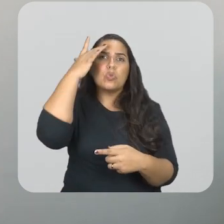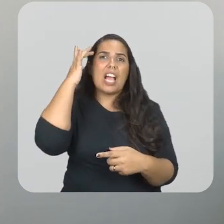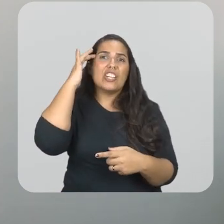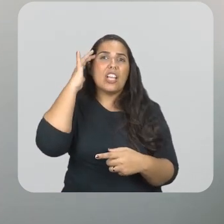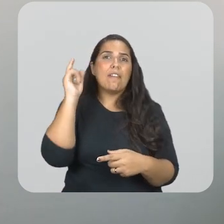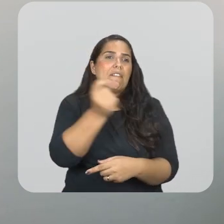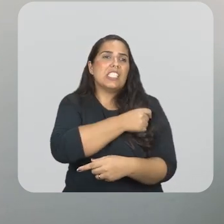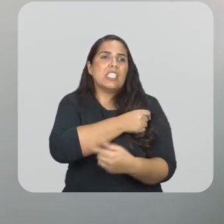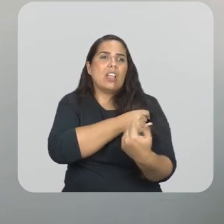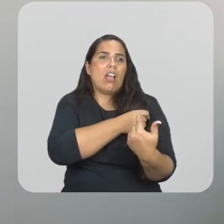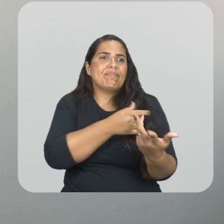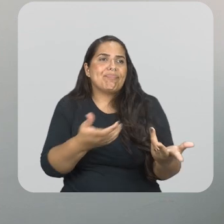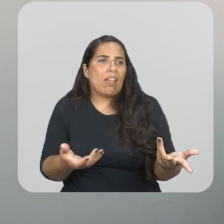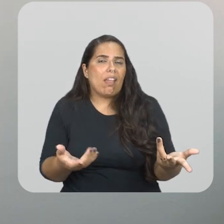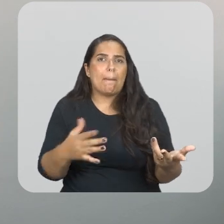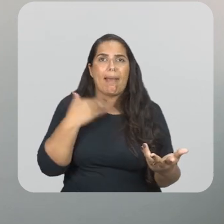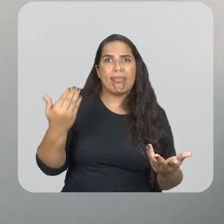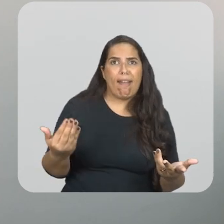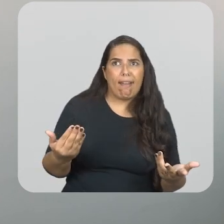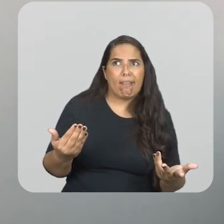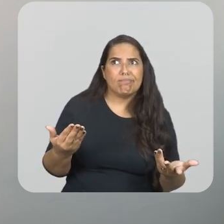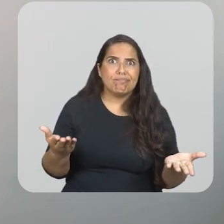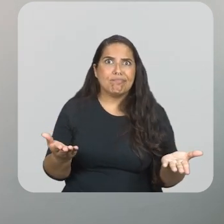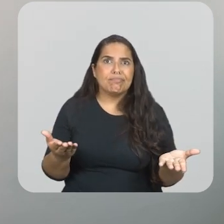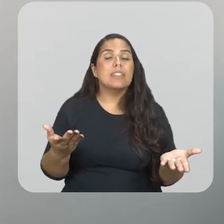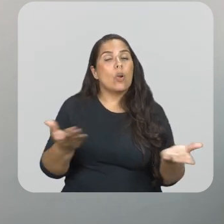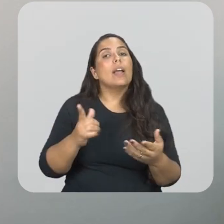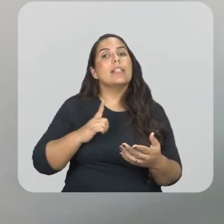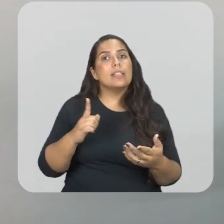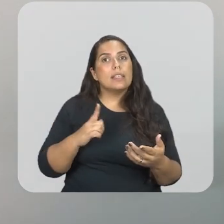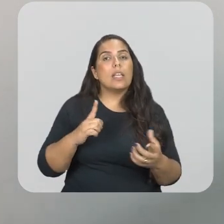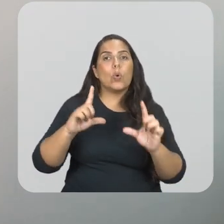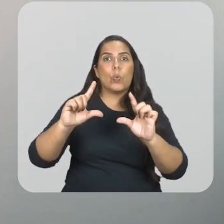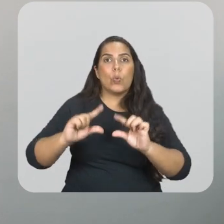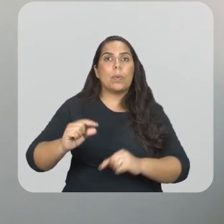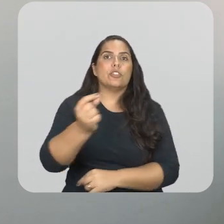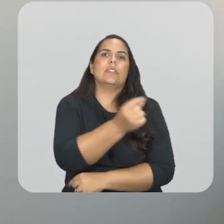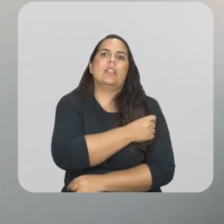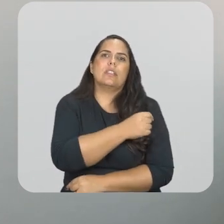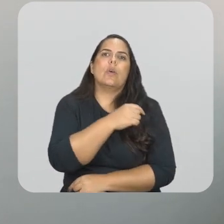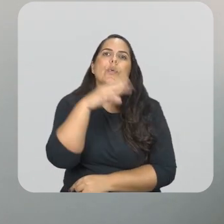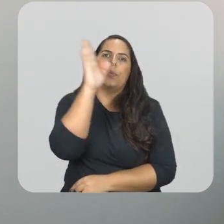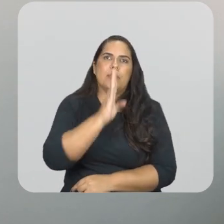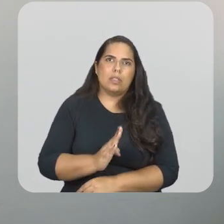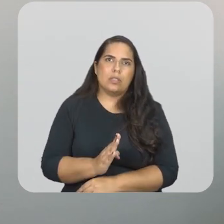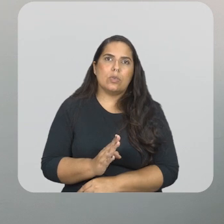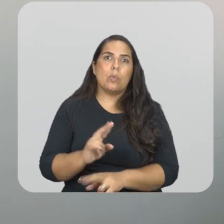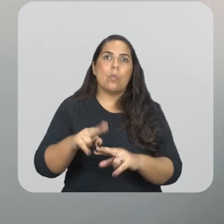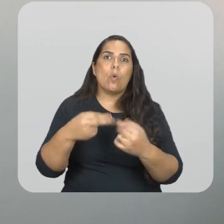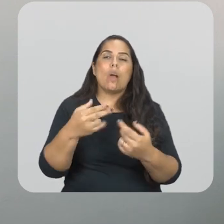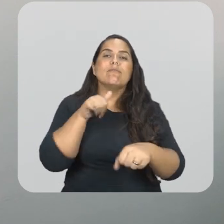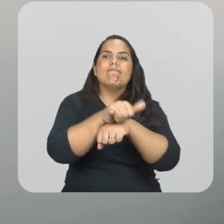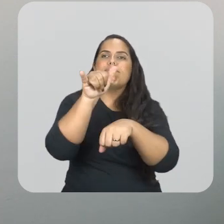pessoas simplesmente achavam que a vacina, sei lá, ia matar e a gente tem agora uma baixa de vacinação no nosso país por